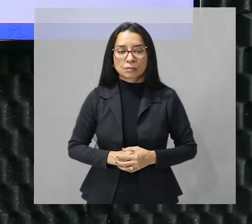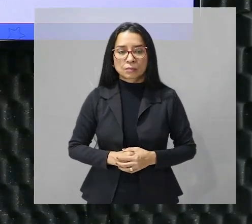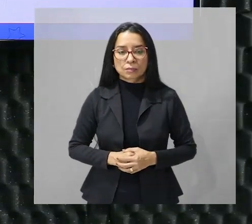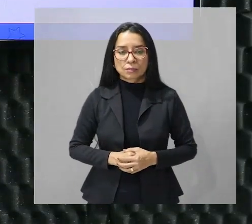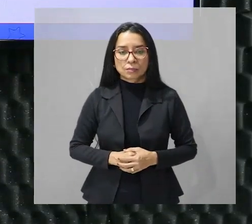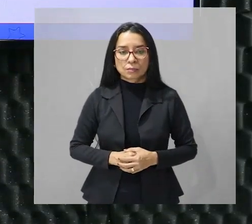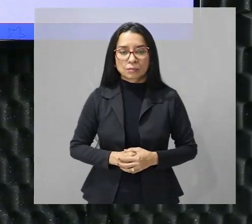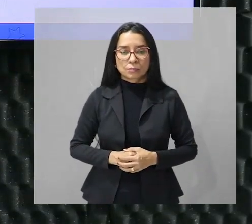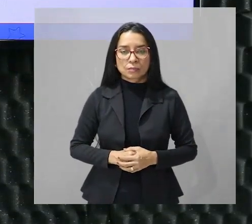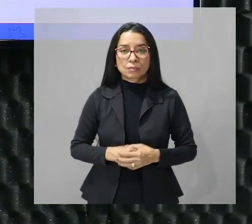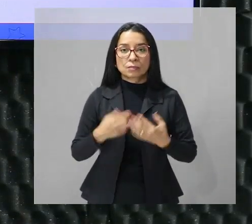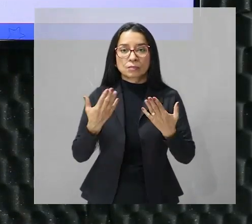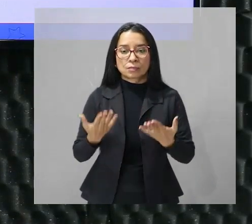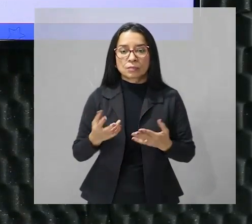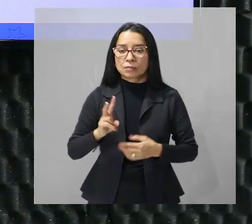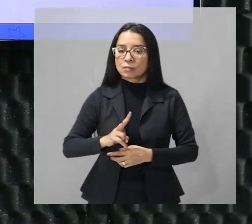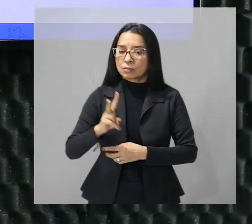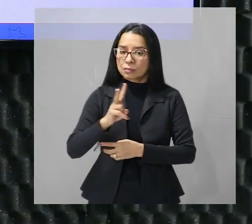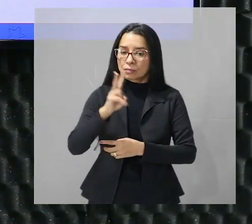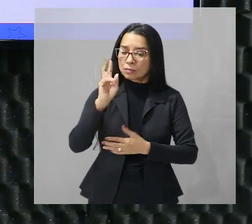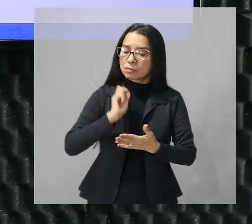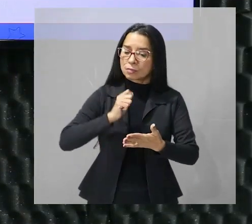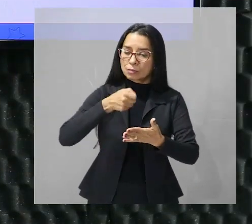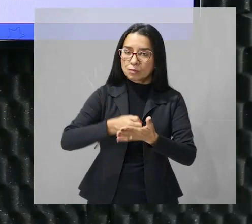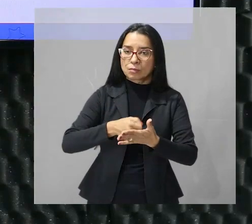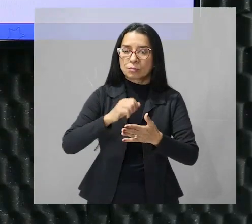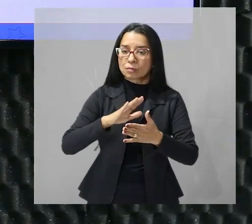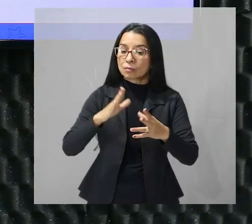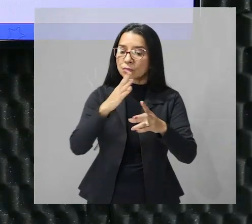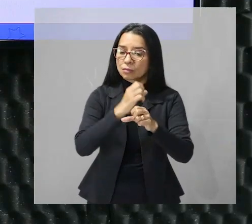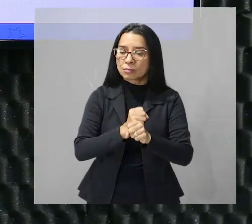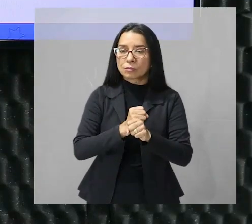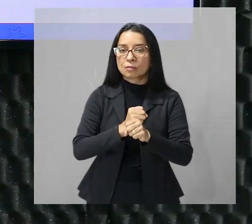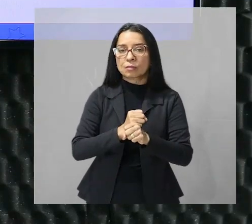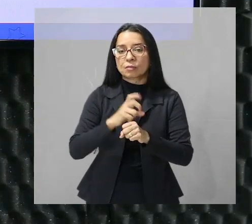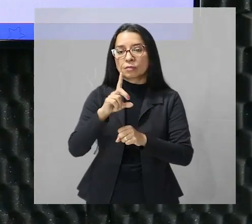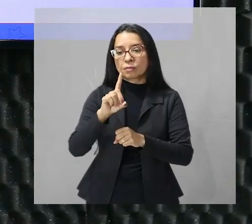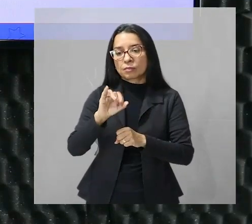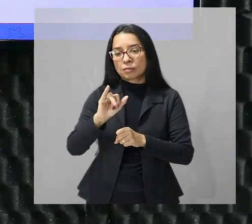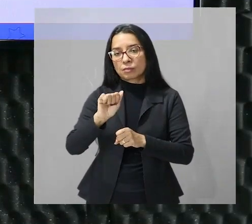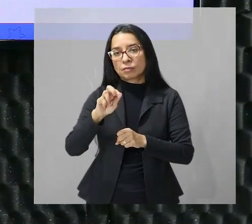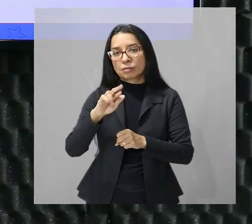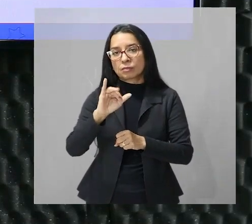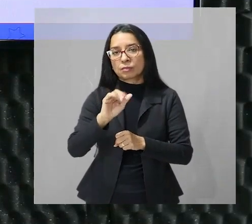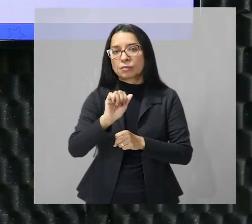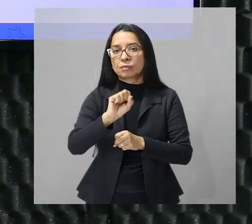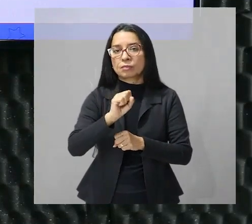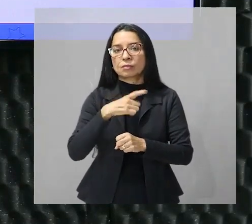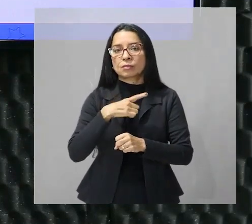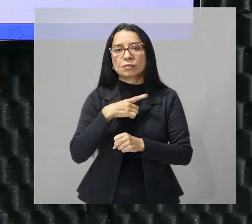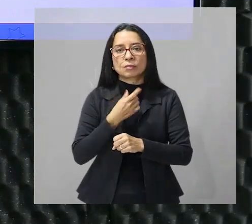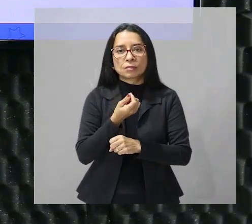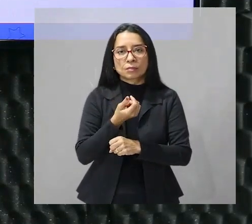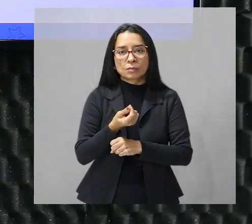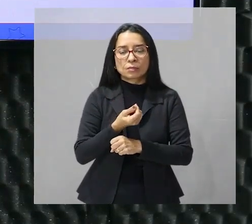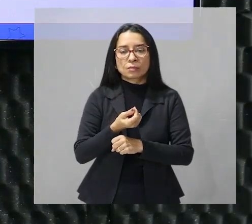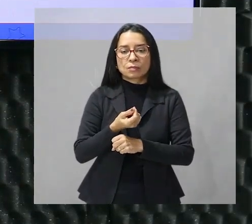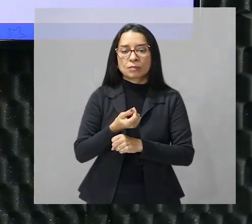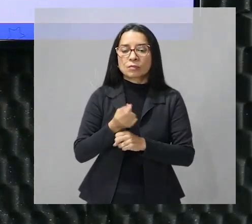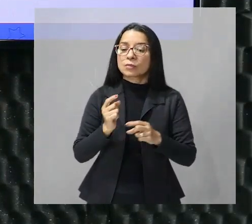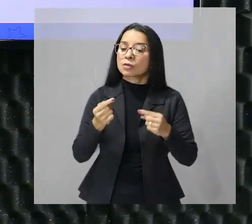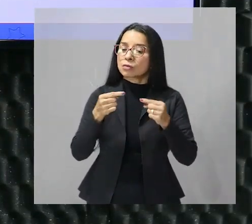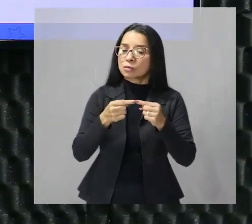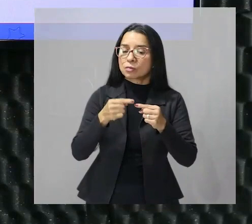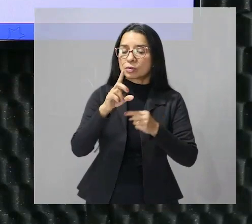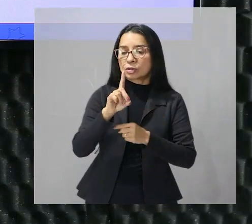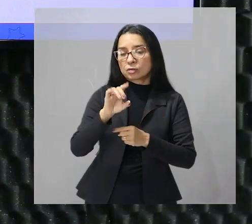de diárias. Gente, valor pago pelo total de diárias. Tem um preço, né, que é o correspondente